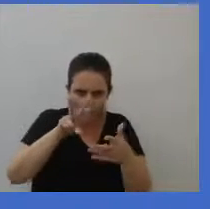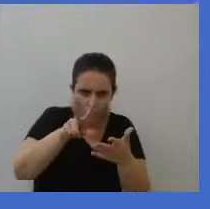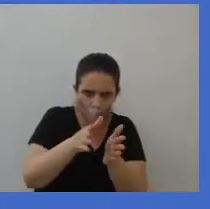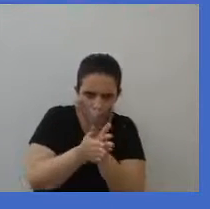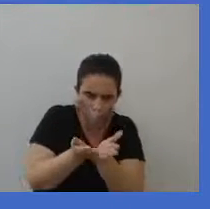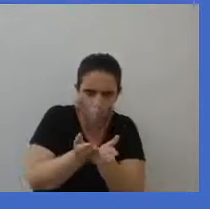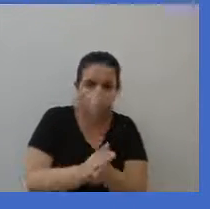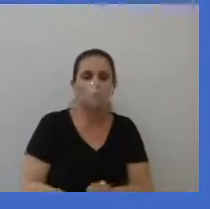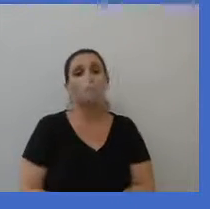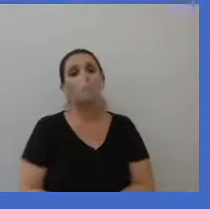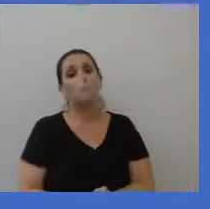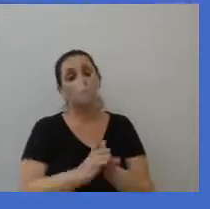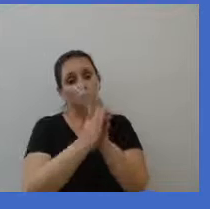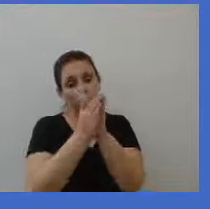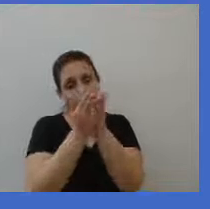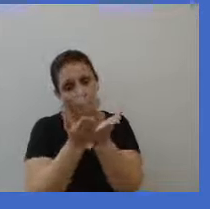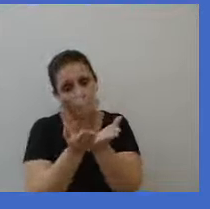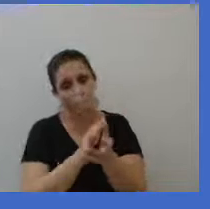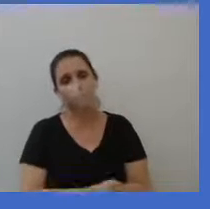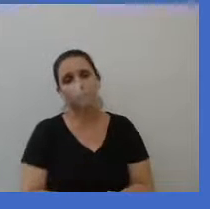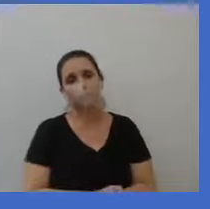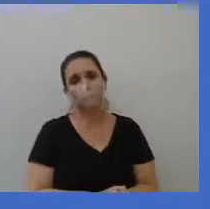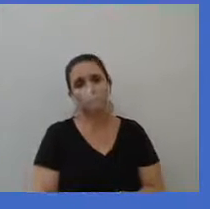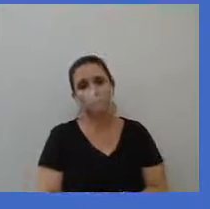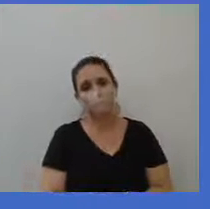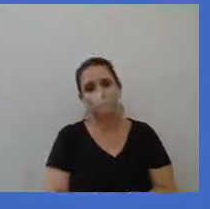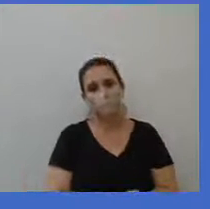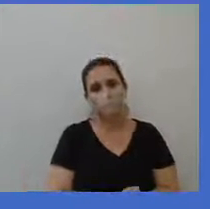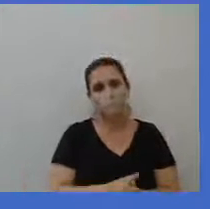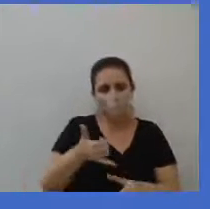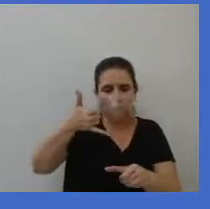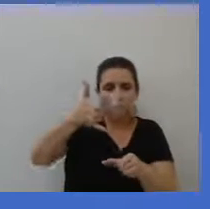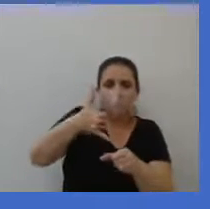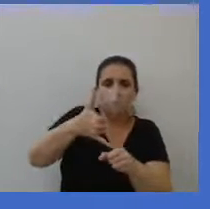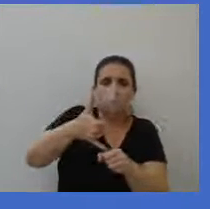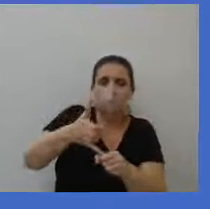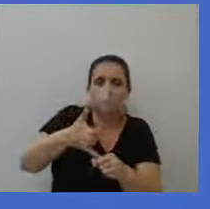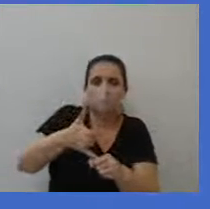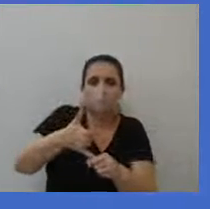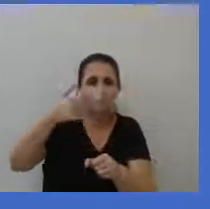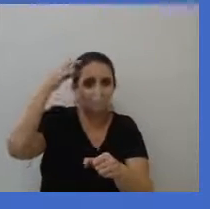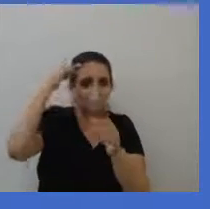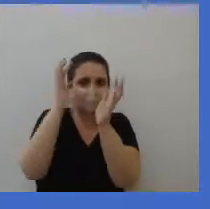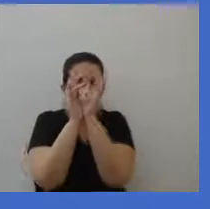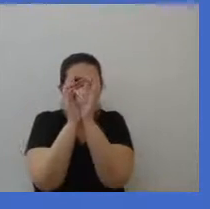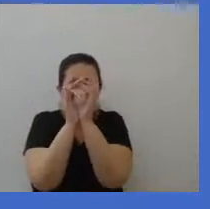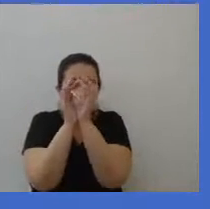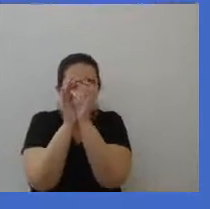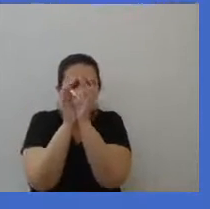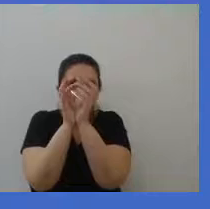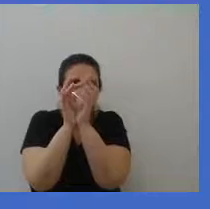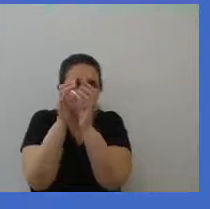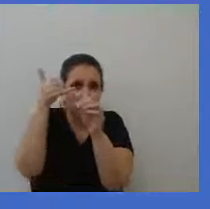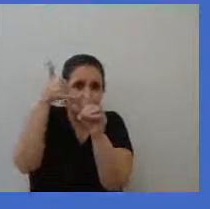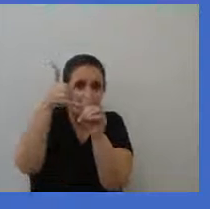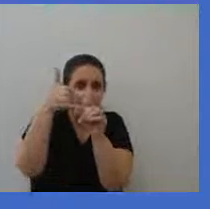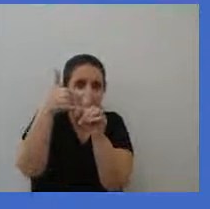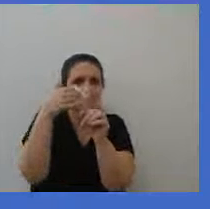Esse emoji passa uma informação, esse emoji passa uma ideia, vocês sabem muito bem qual é, e não tem